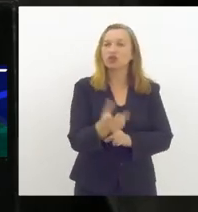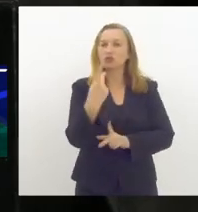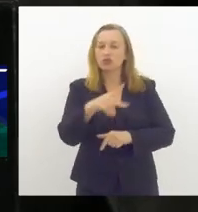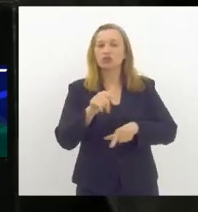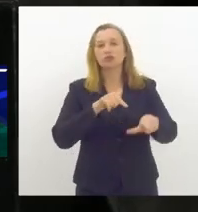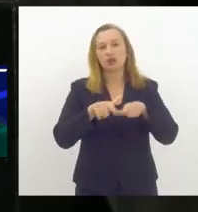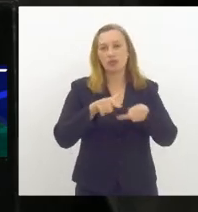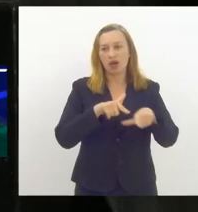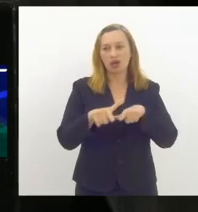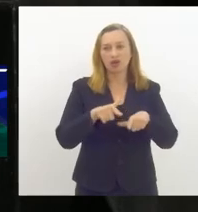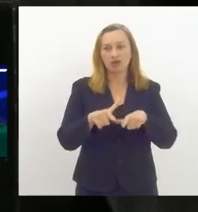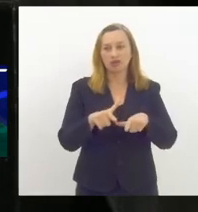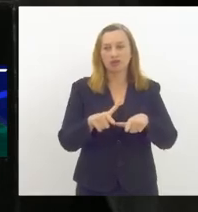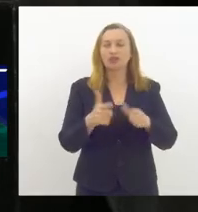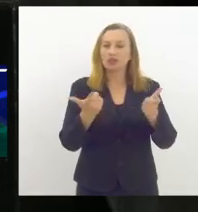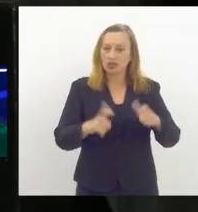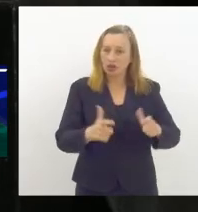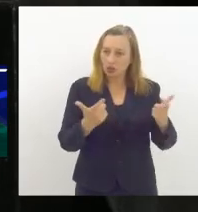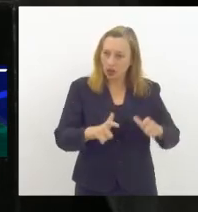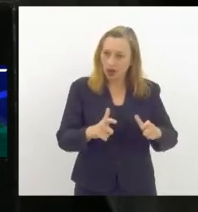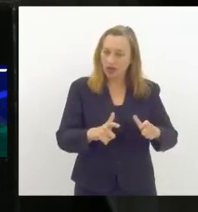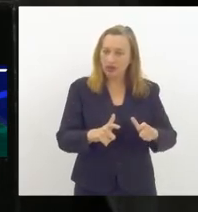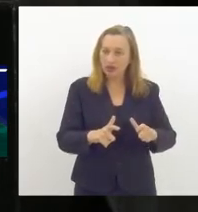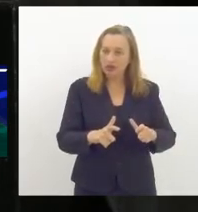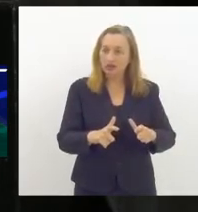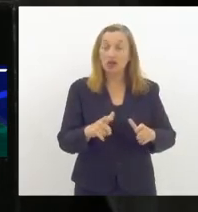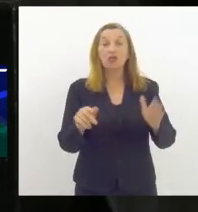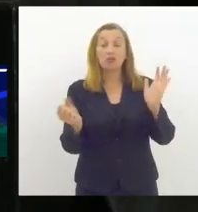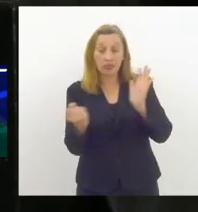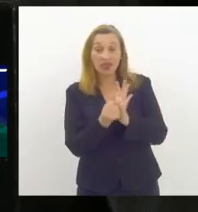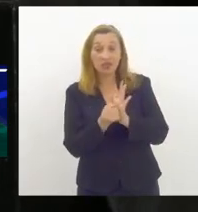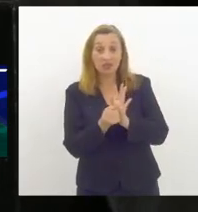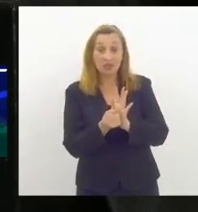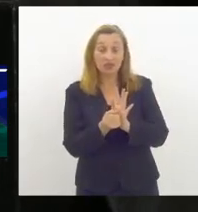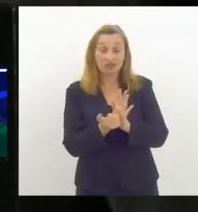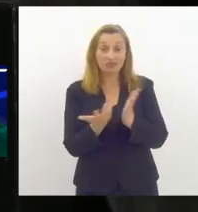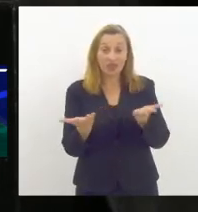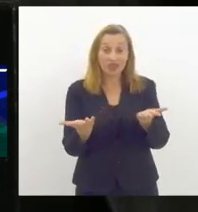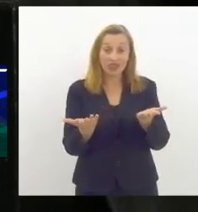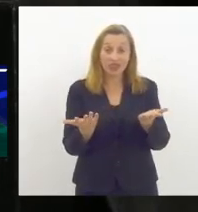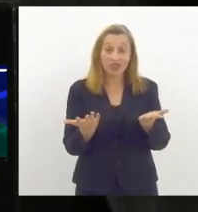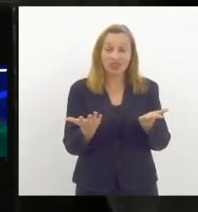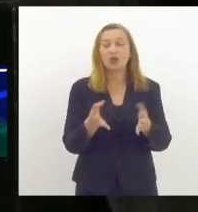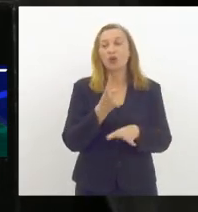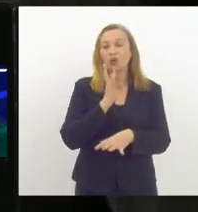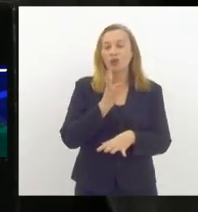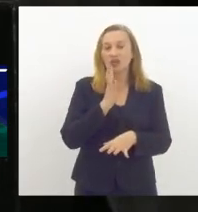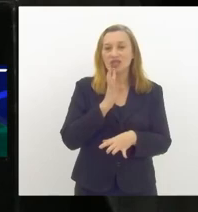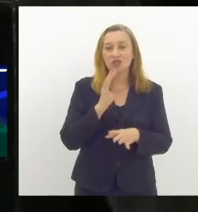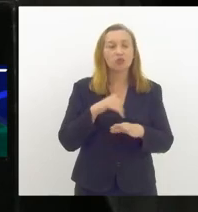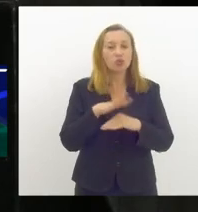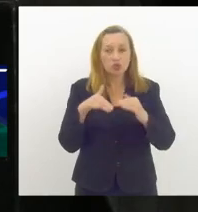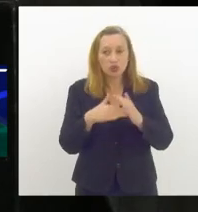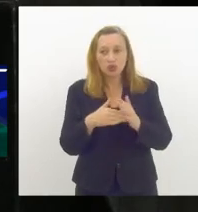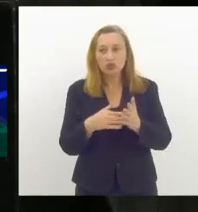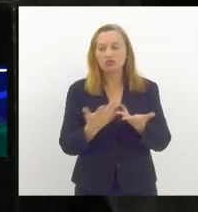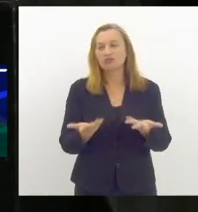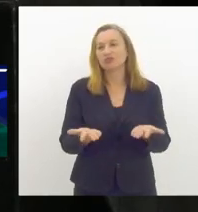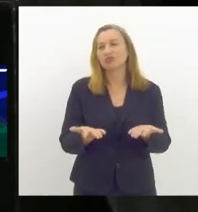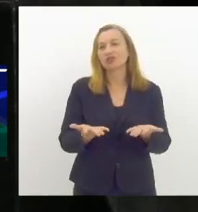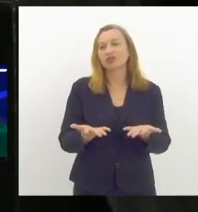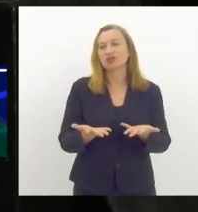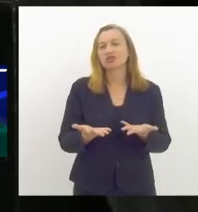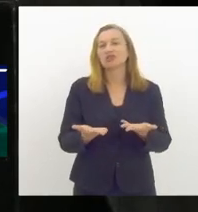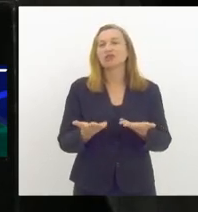ao seu trabalho naquela localidade que é um Patrimônio da Humanidade né reconhecido pela Unesco portanto fica aqui o meu